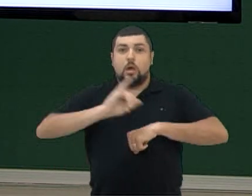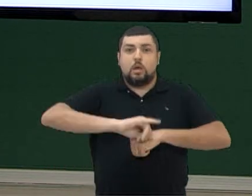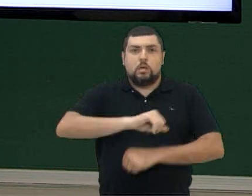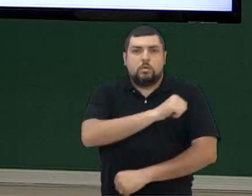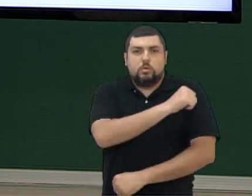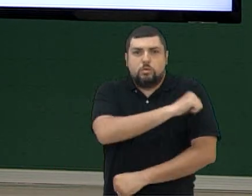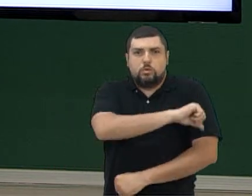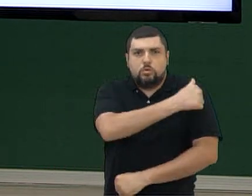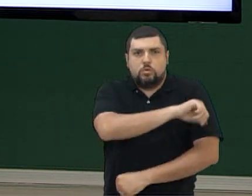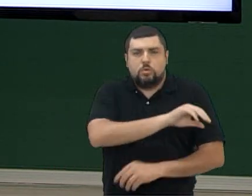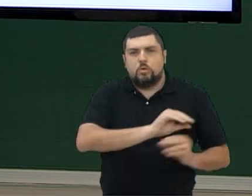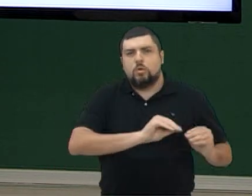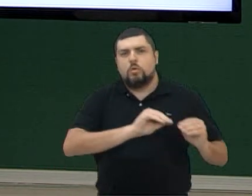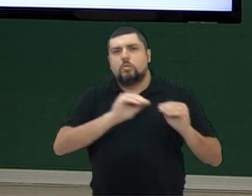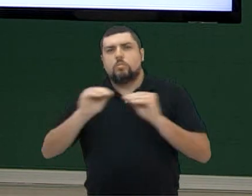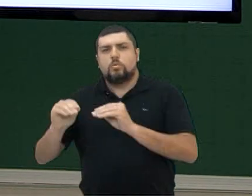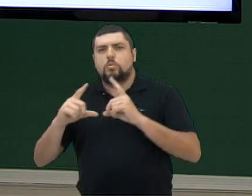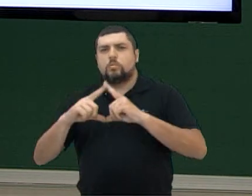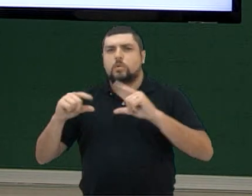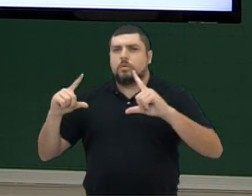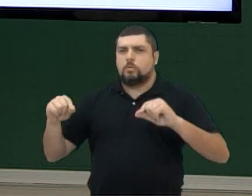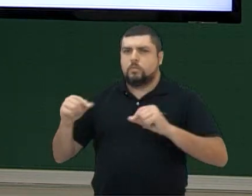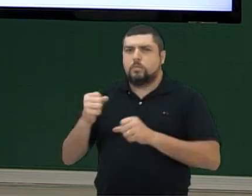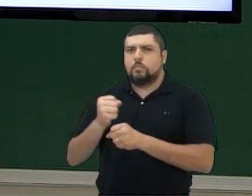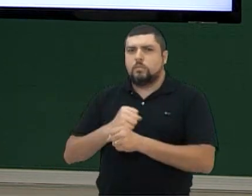na década de 1960.